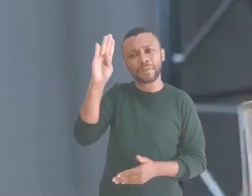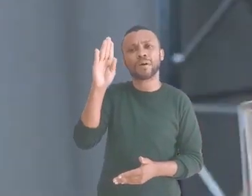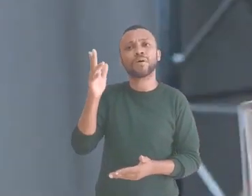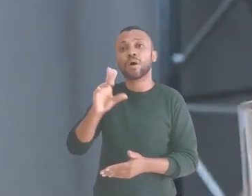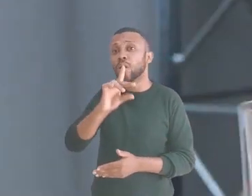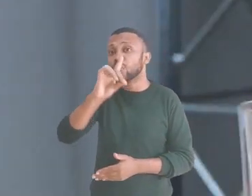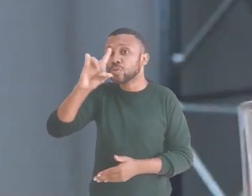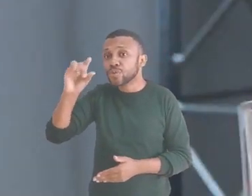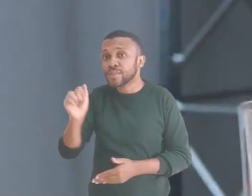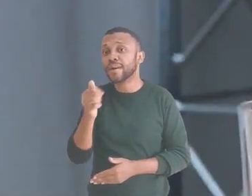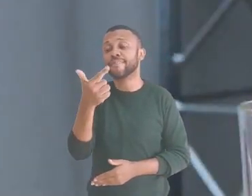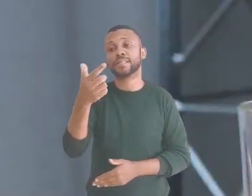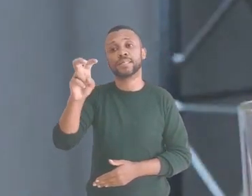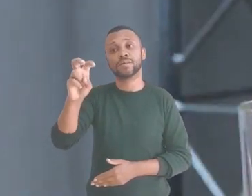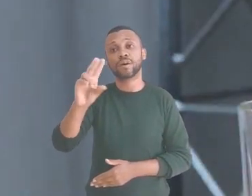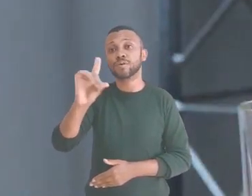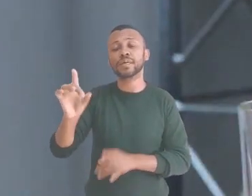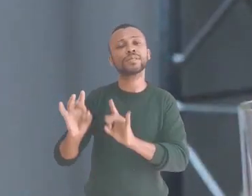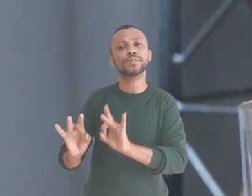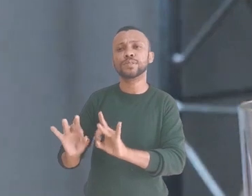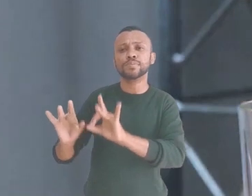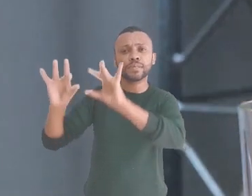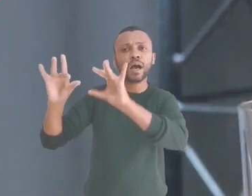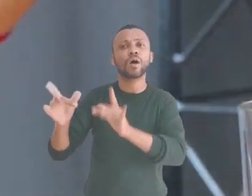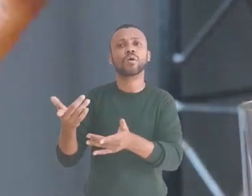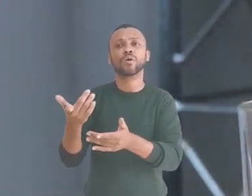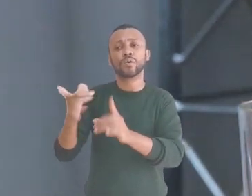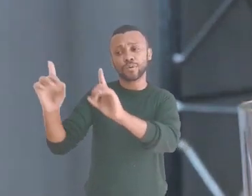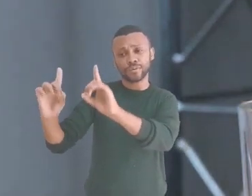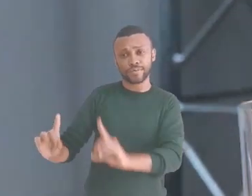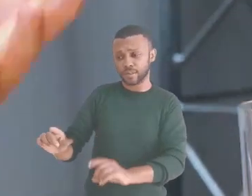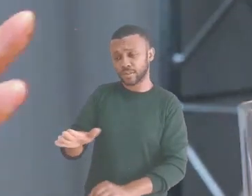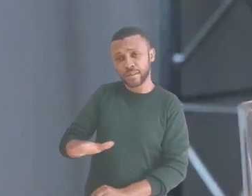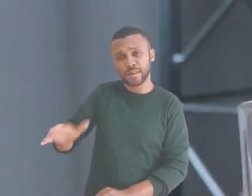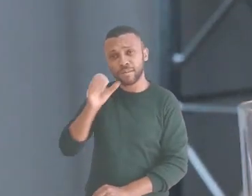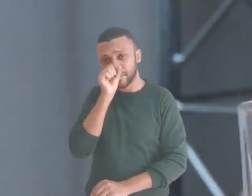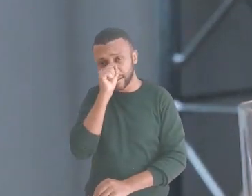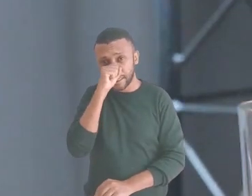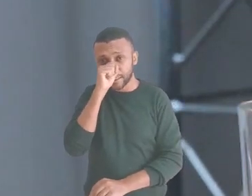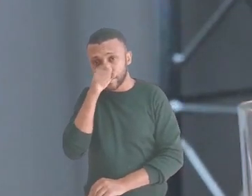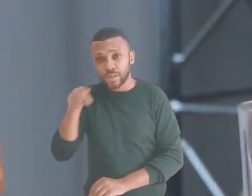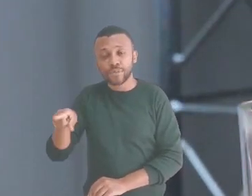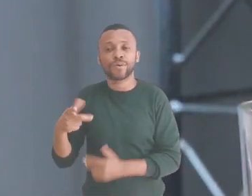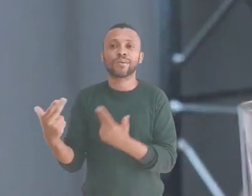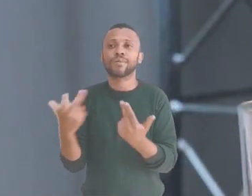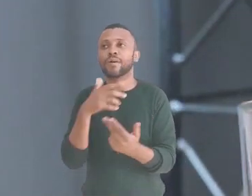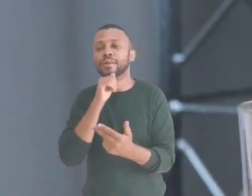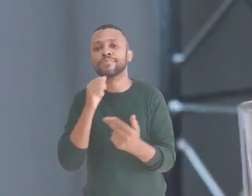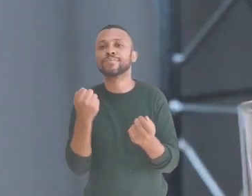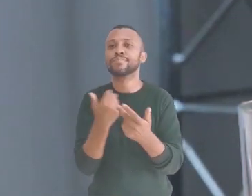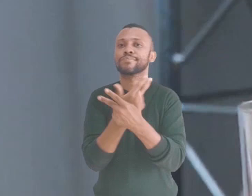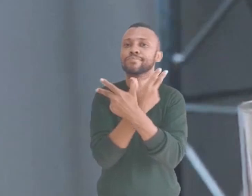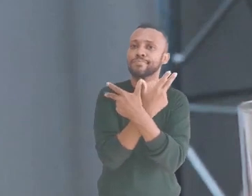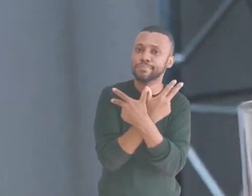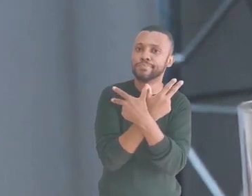dia do nanismo. É o dia que até estamos, alguns lugares vão estar junto com a gente. Como foi no Cristo do Redentor, que fizeram todo